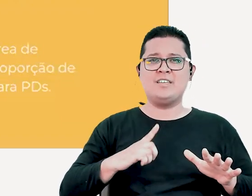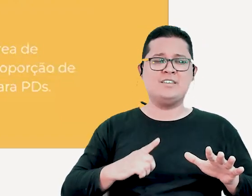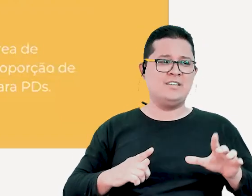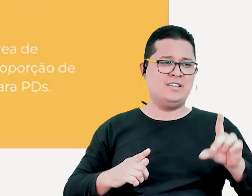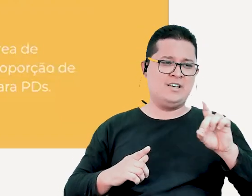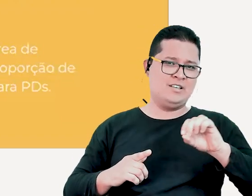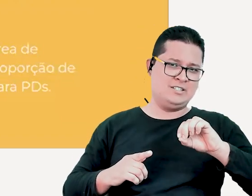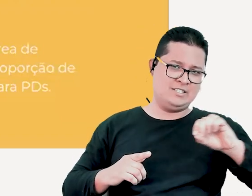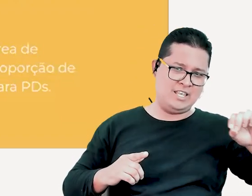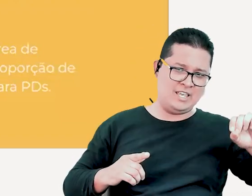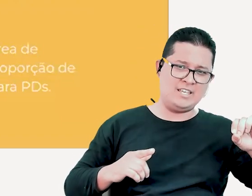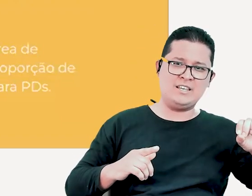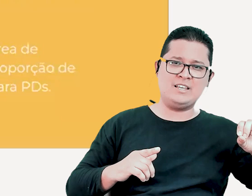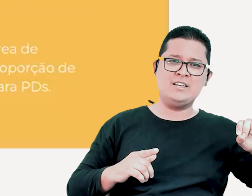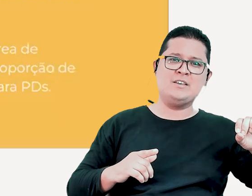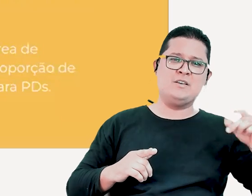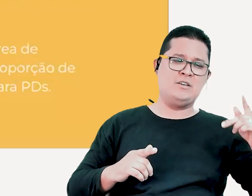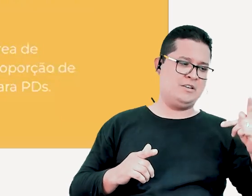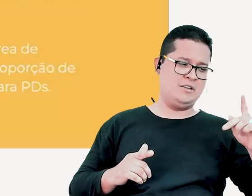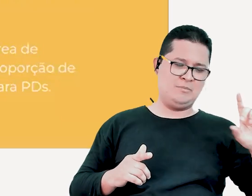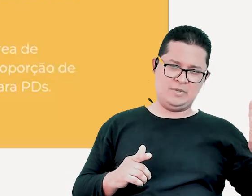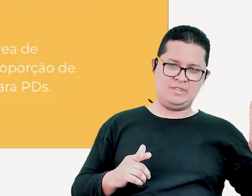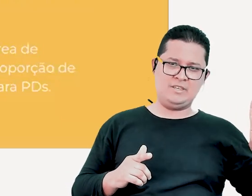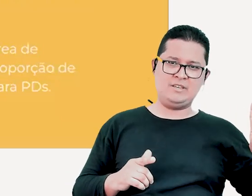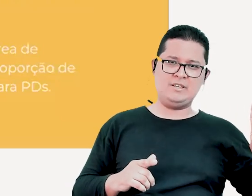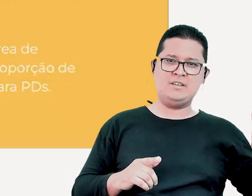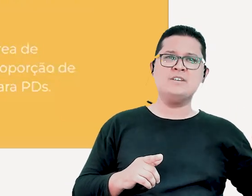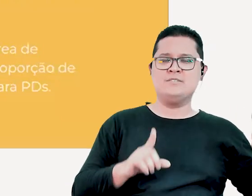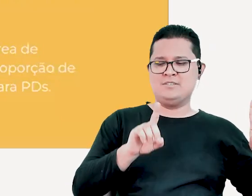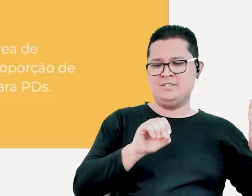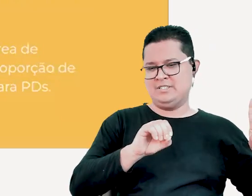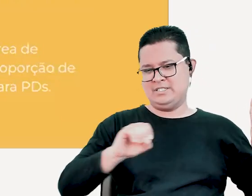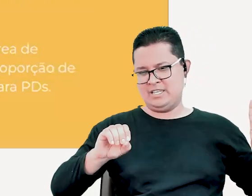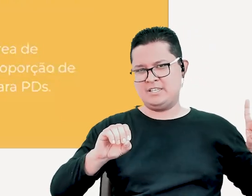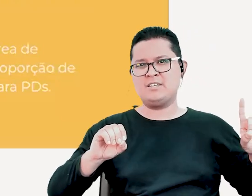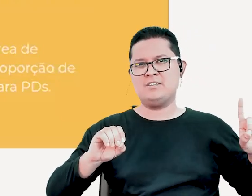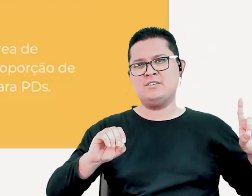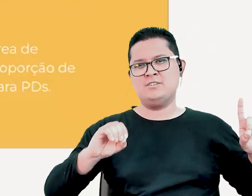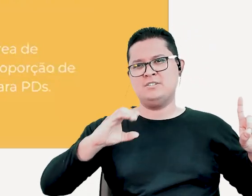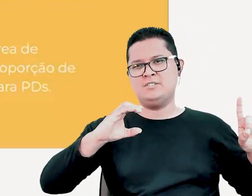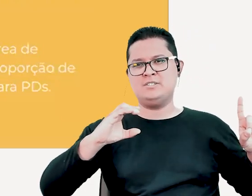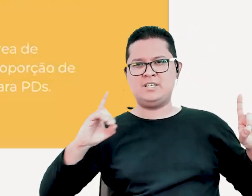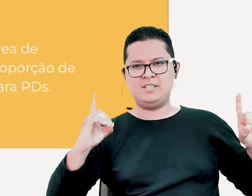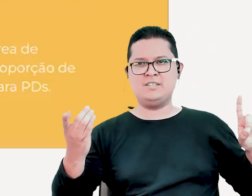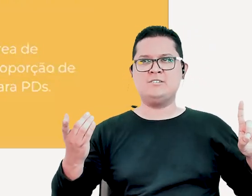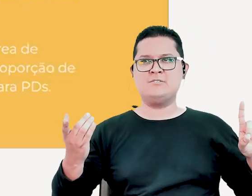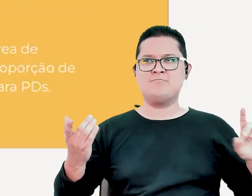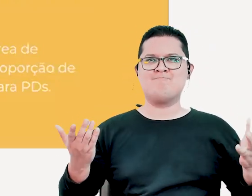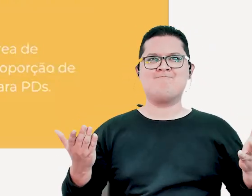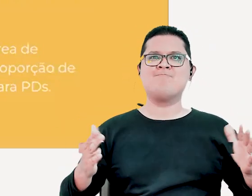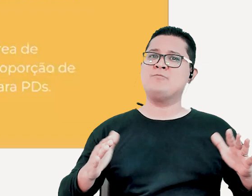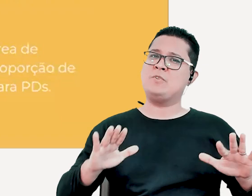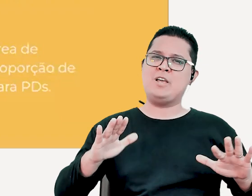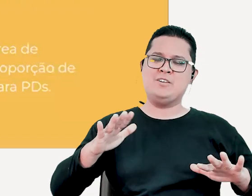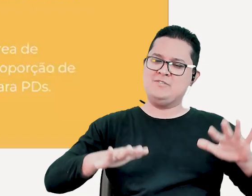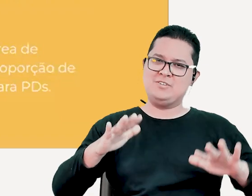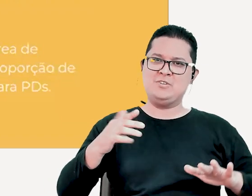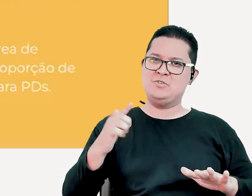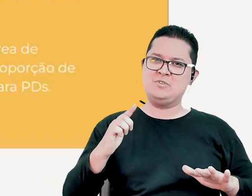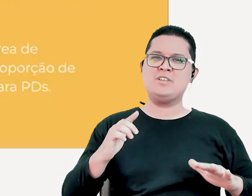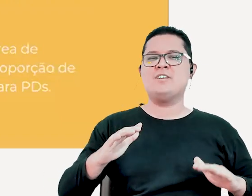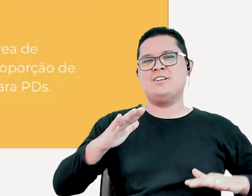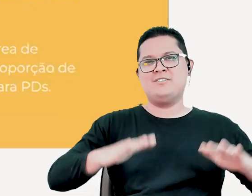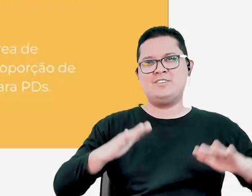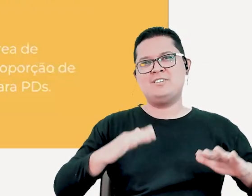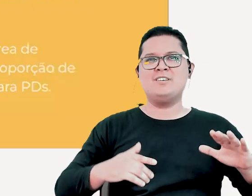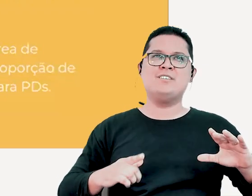pelo contrário. Muitas vezes a gente tem uma variação aí de times entre 100 PDs e 20 contents, então a gente nunca vai